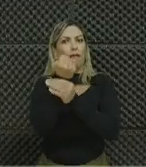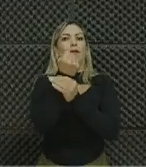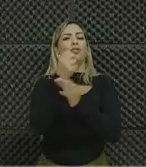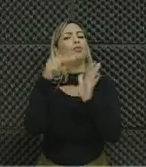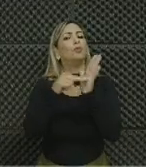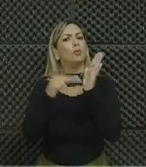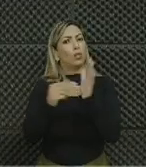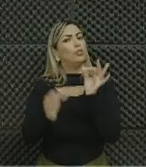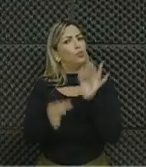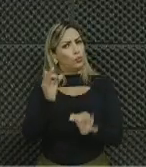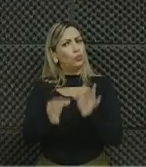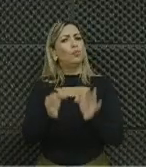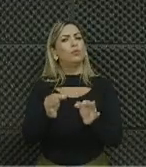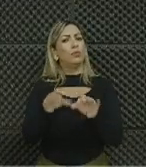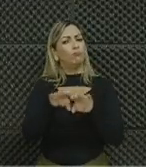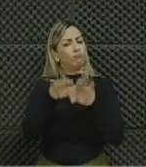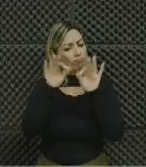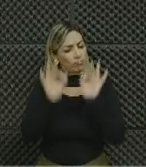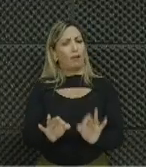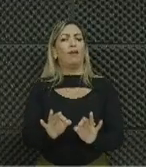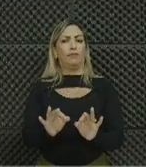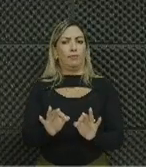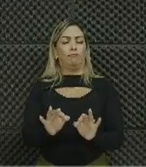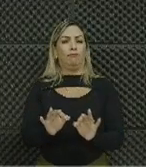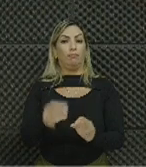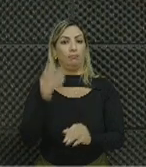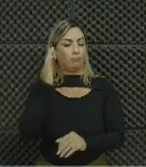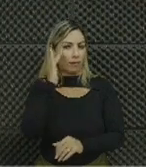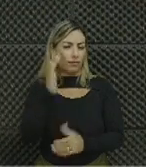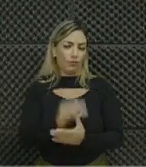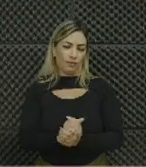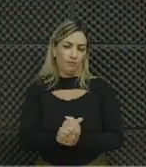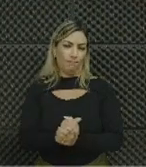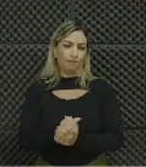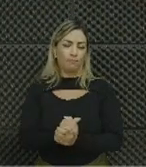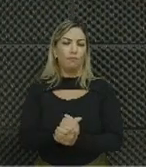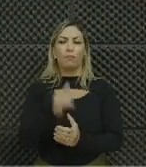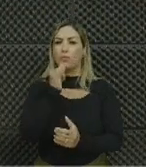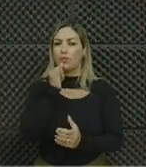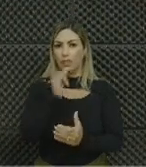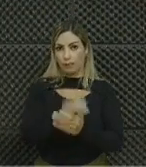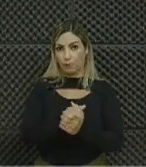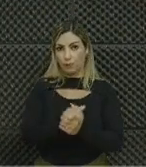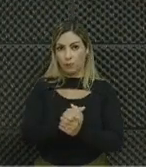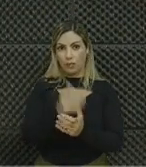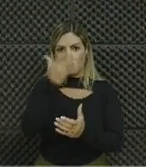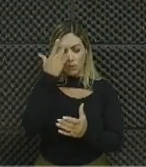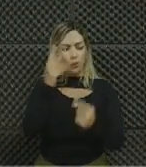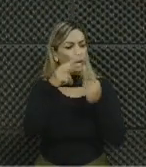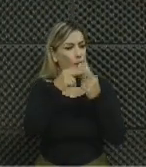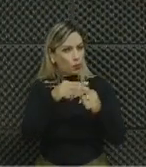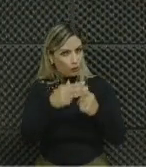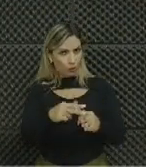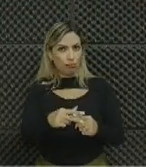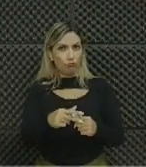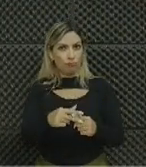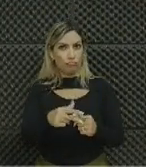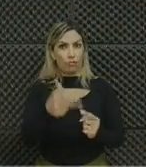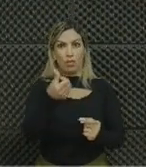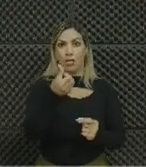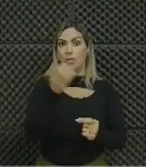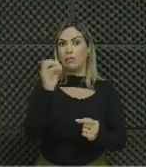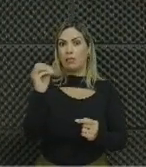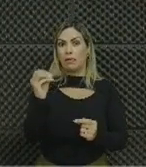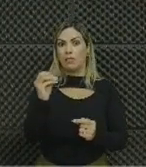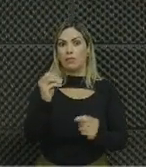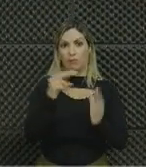nota justa, uma nota equilibrada. Porque você imagine que um corretor desse 600 pontos para você